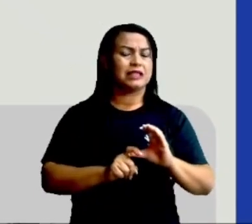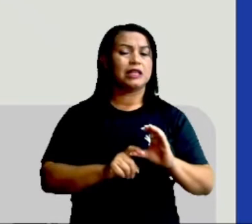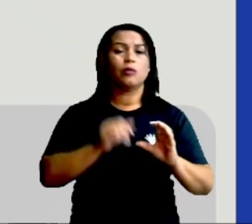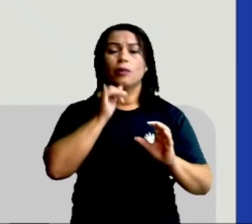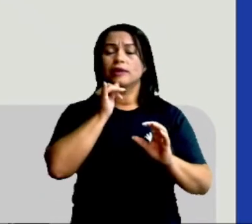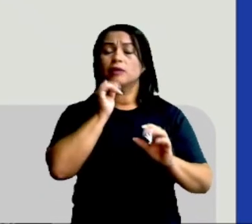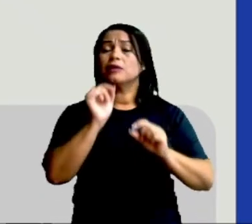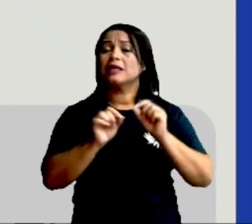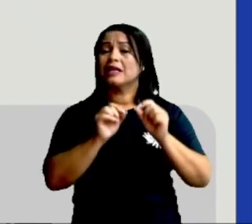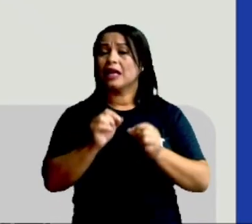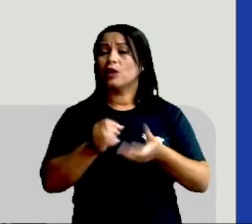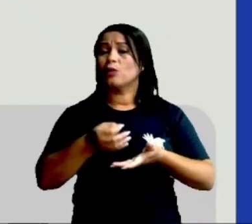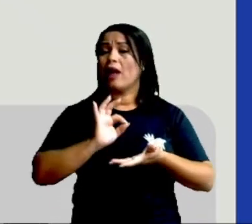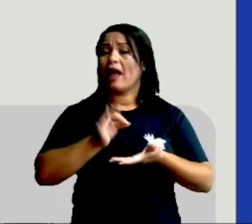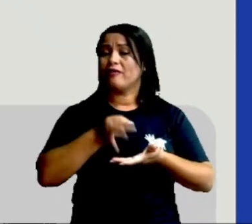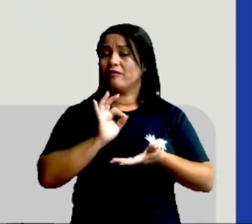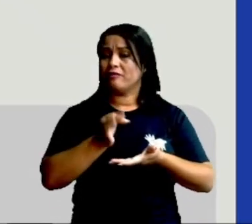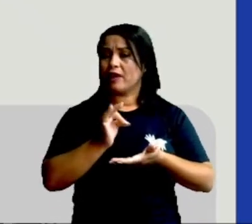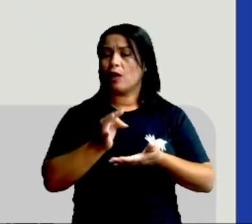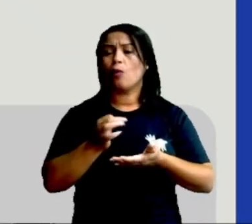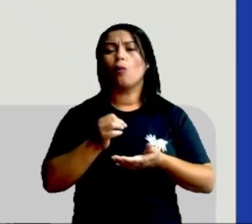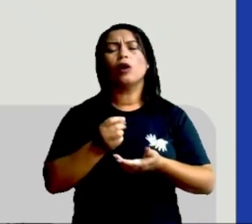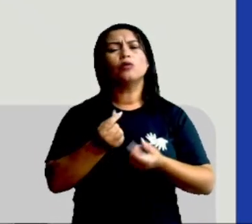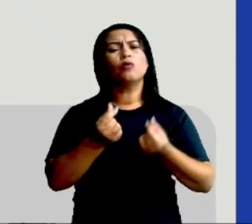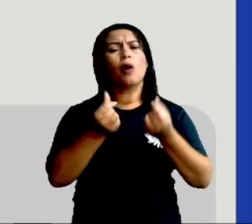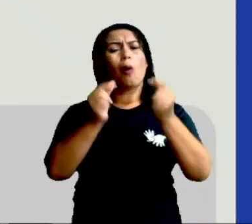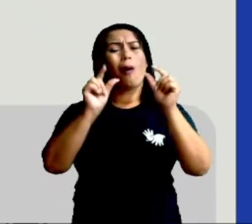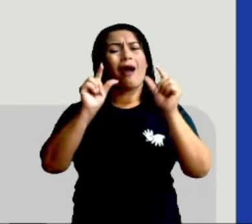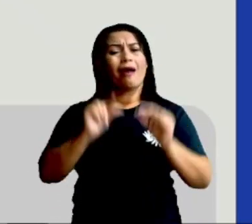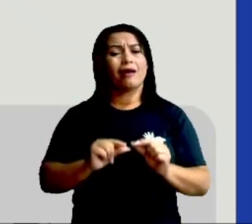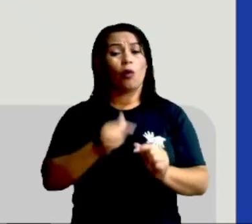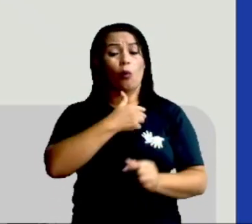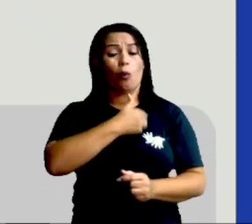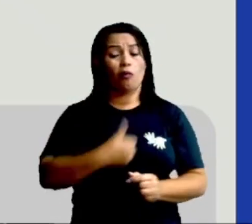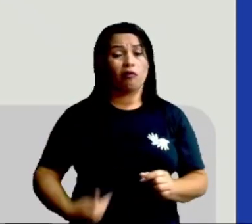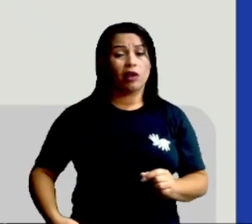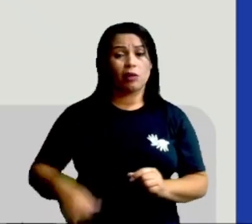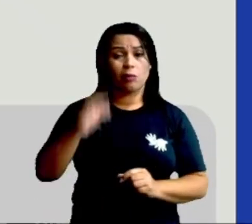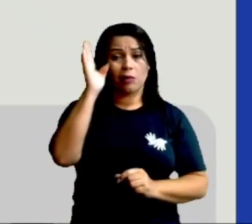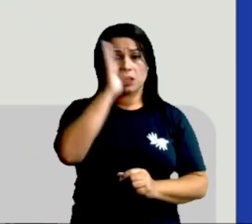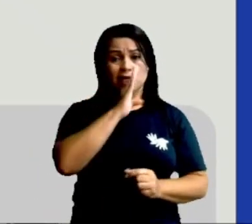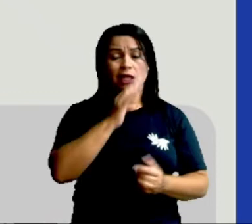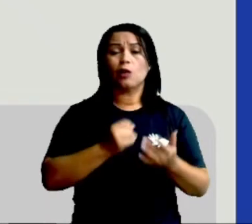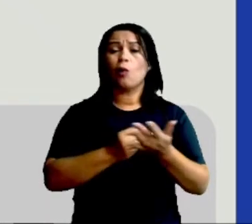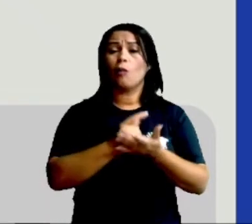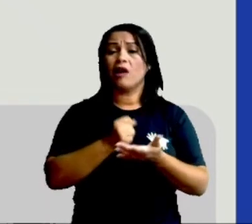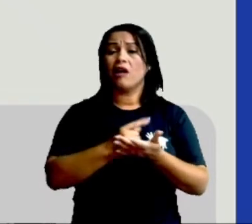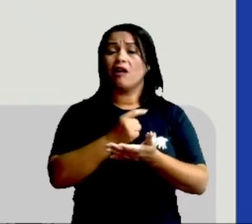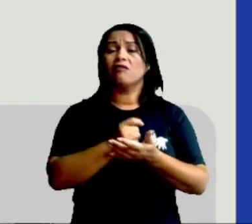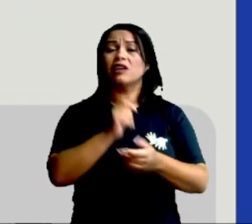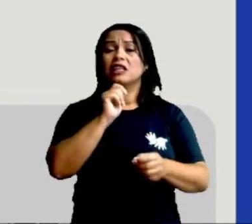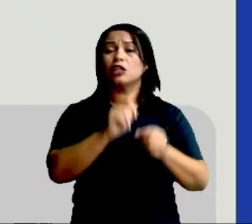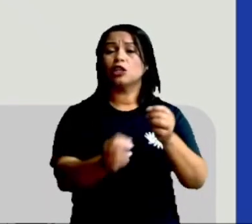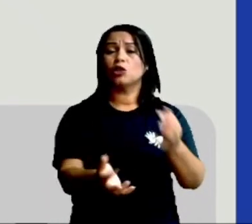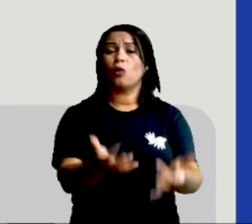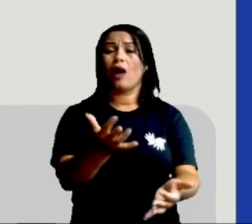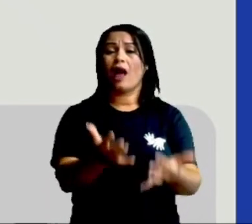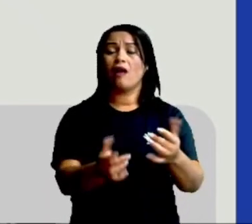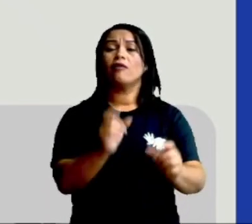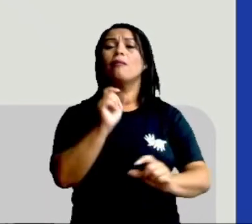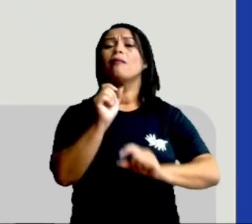Quando o preço do produto caía, o governo brasileiro comprava estoques e queimava para aumentar o